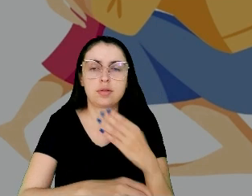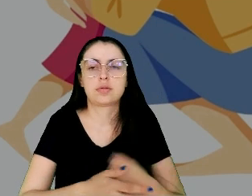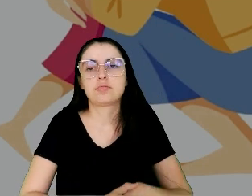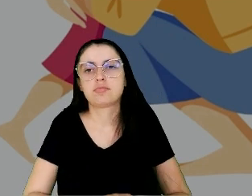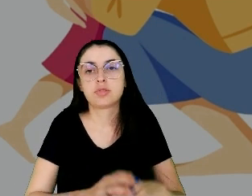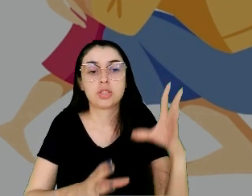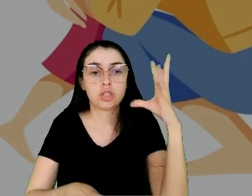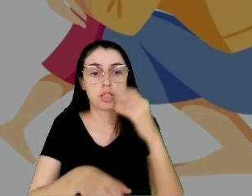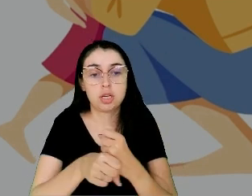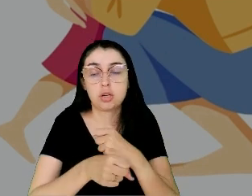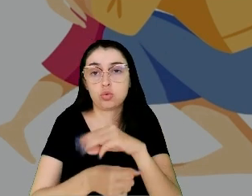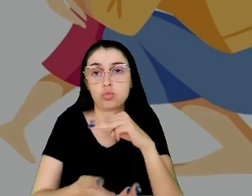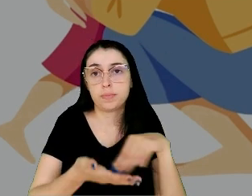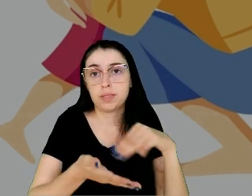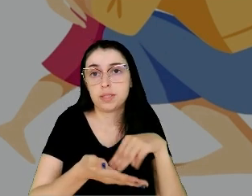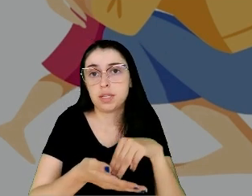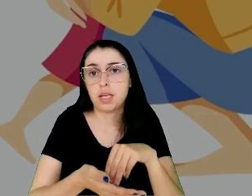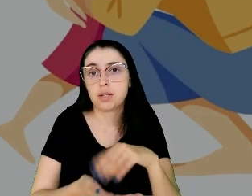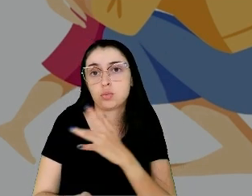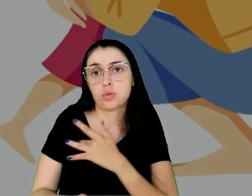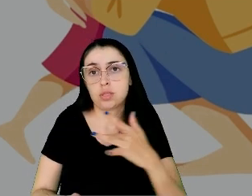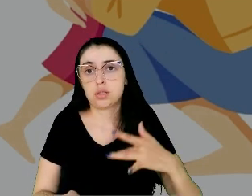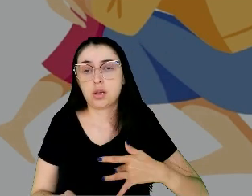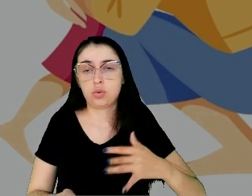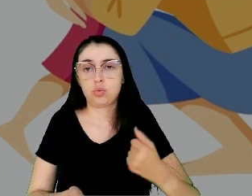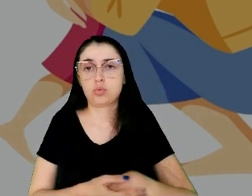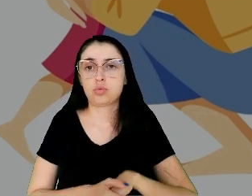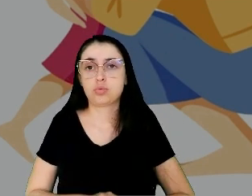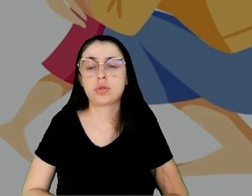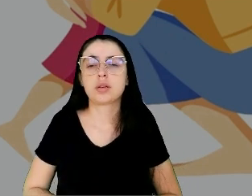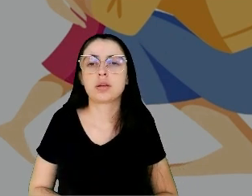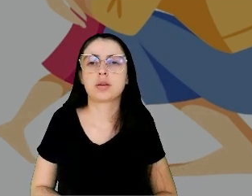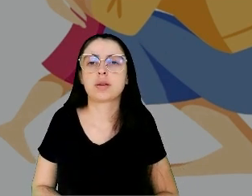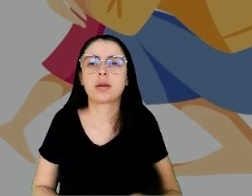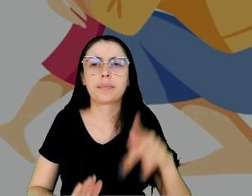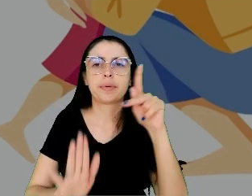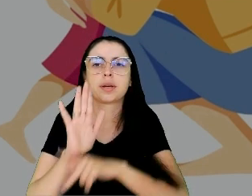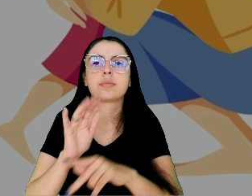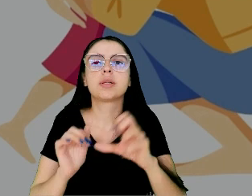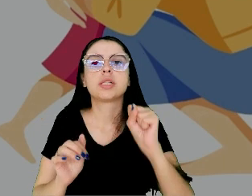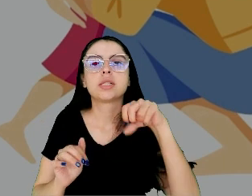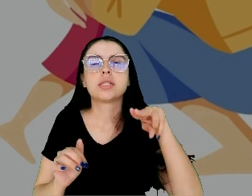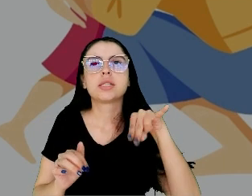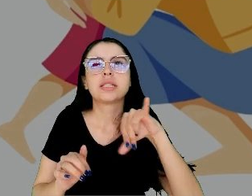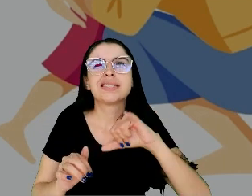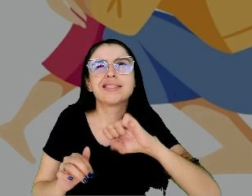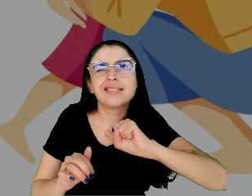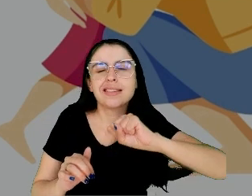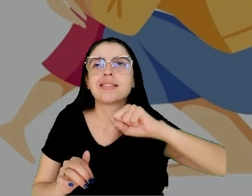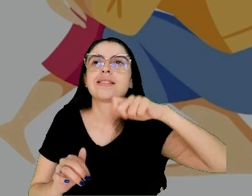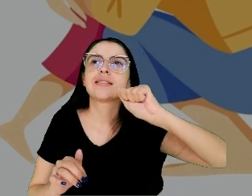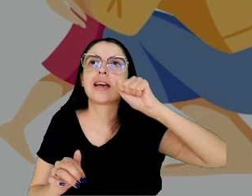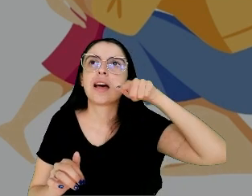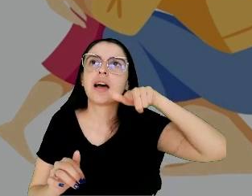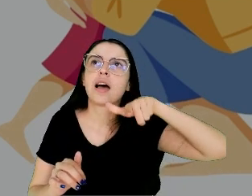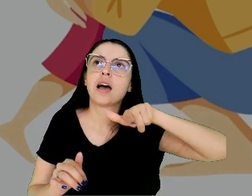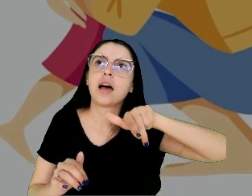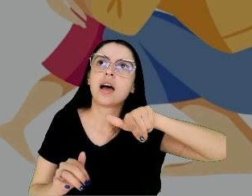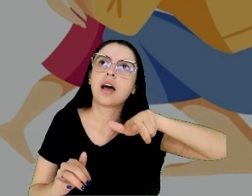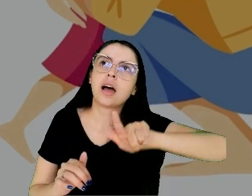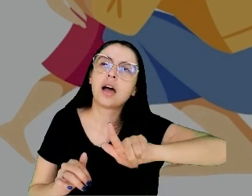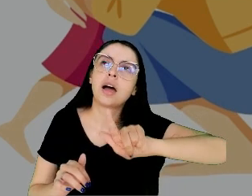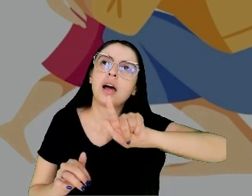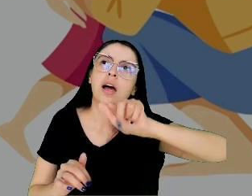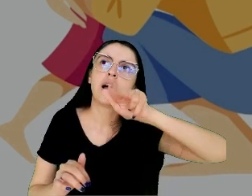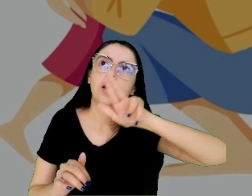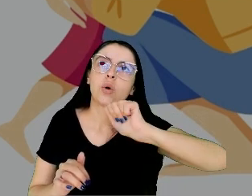do Ministério da Saúde, no programa CISÁgua, com os dados aportados ali pelos sistemas de